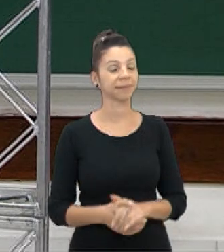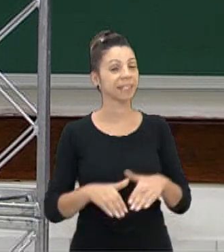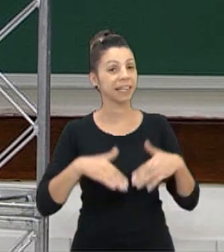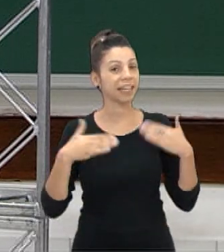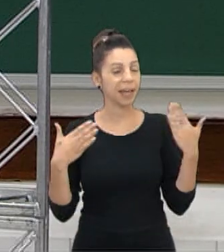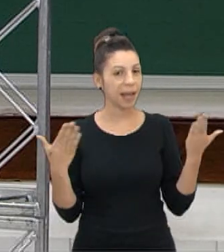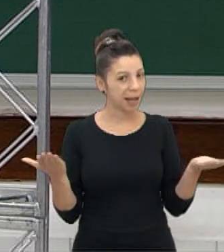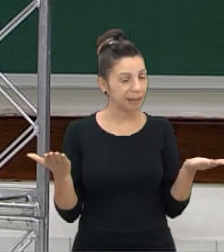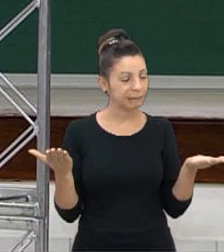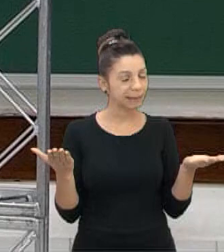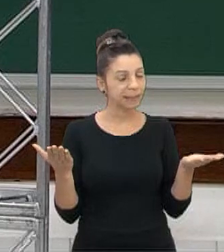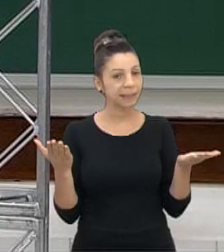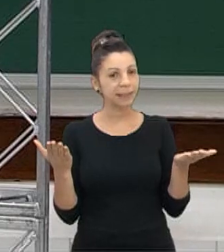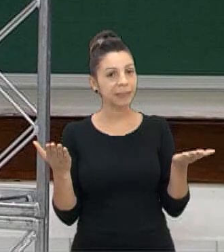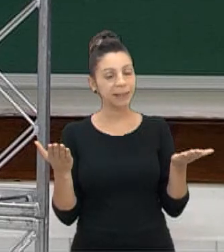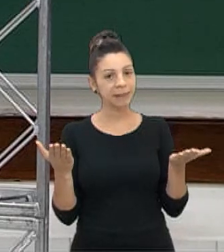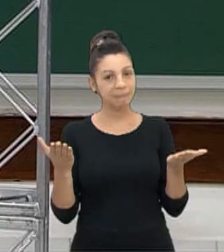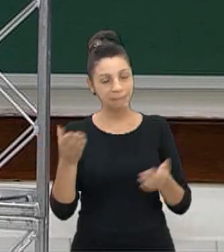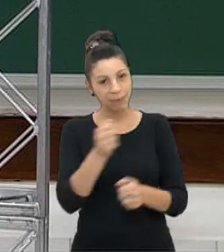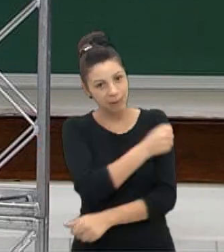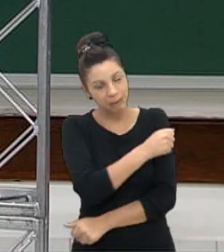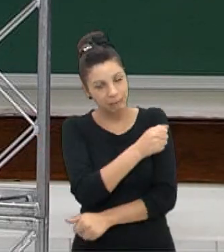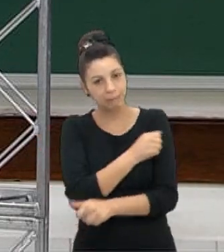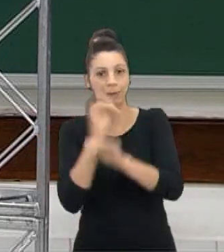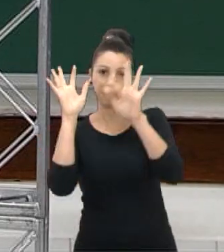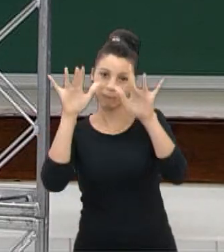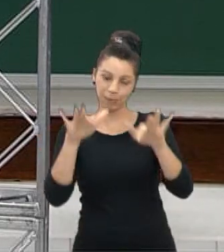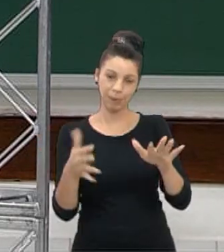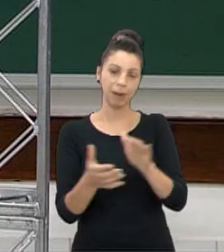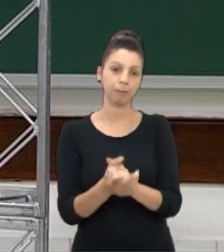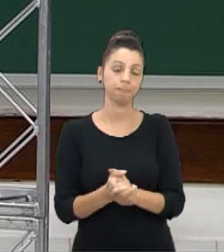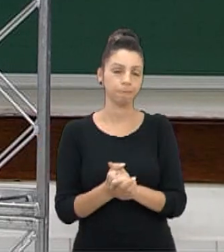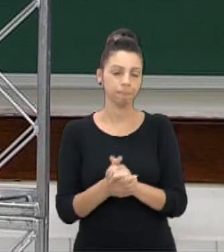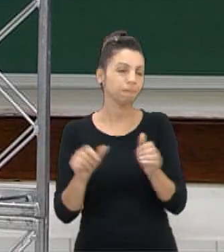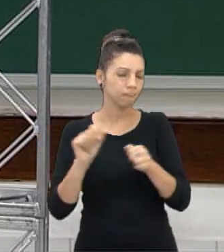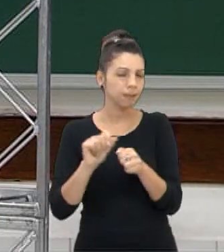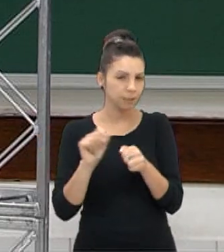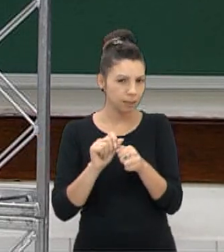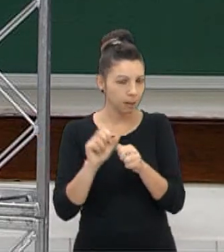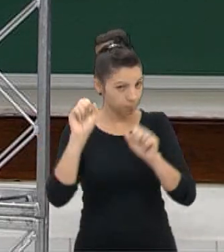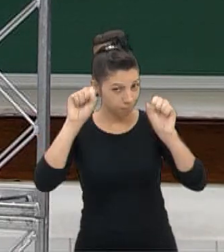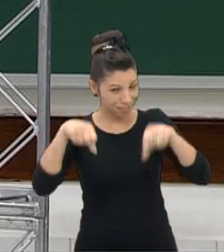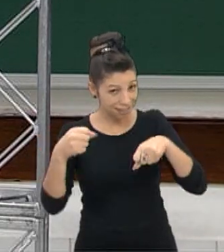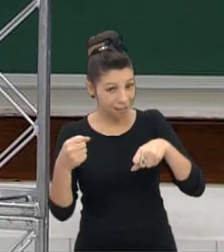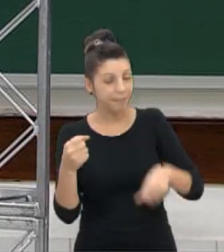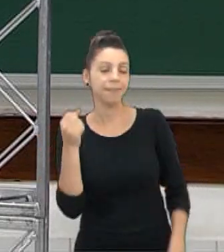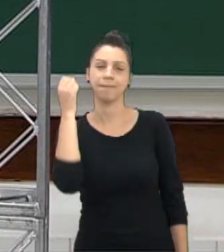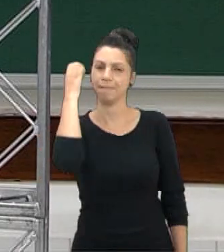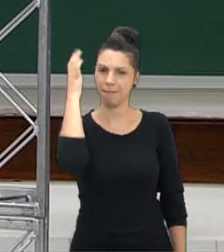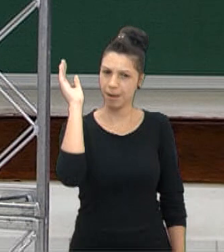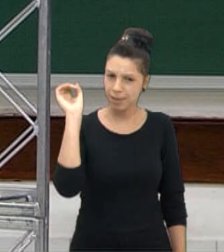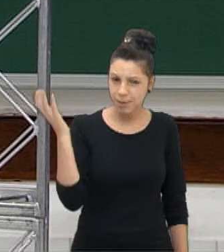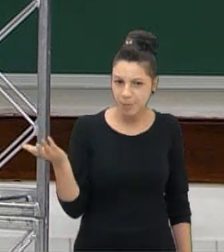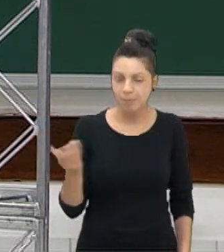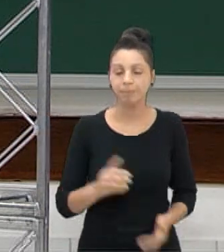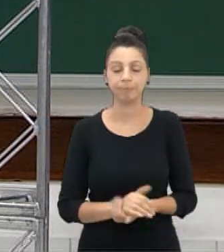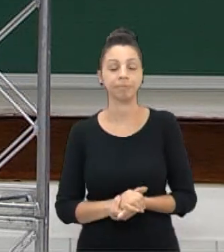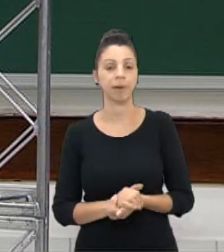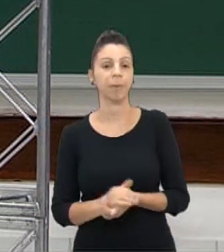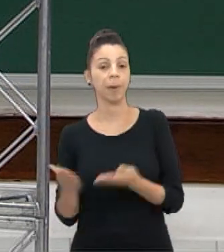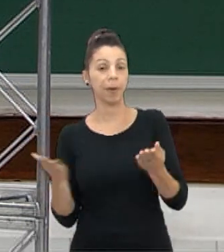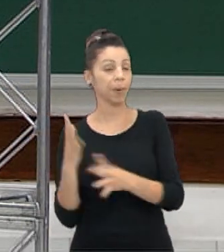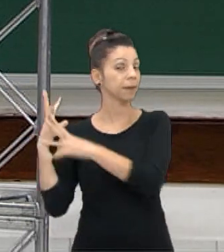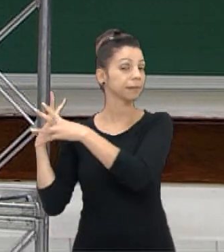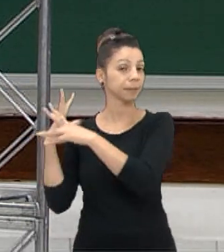E aí, meus queridos abençoados, tudo bem? Fizeram? Sim? Fácil, né? Então, lembrando, neste momento,